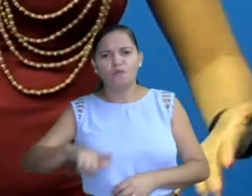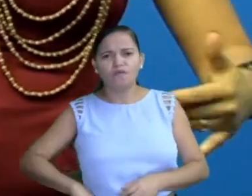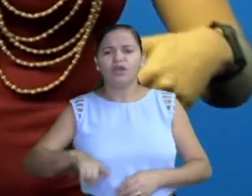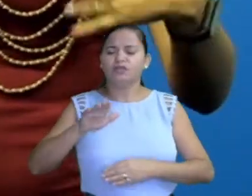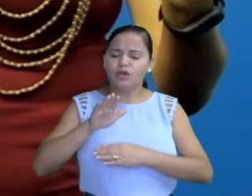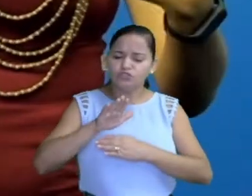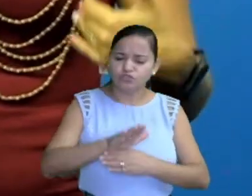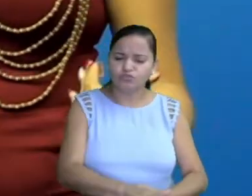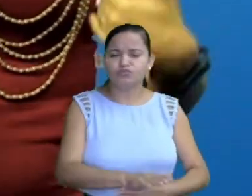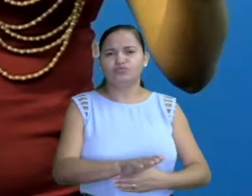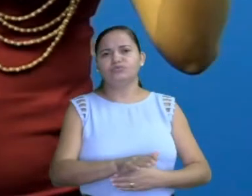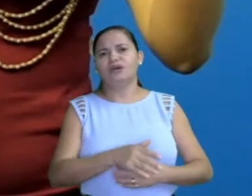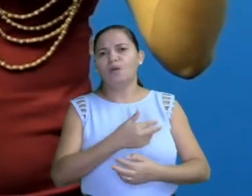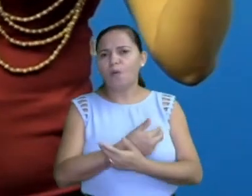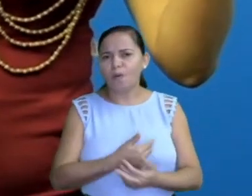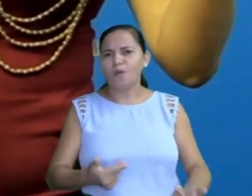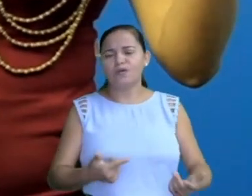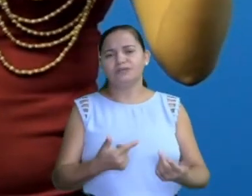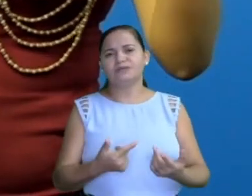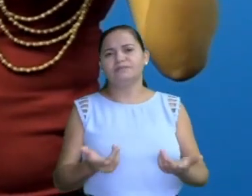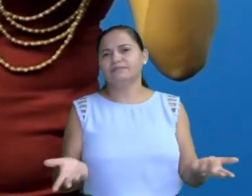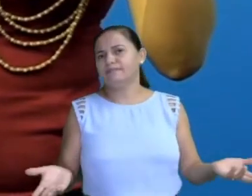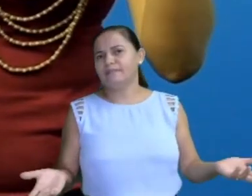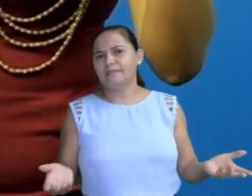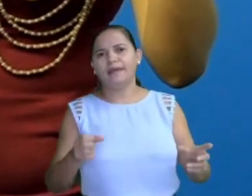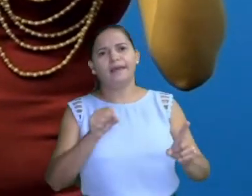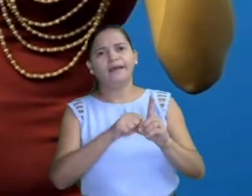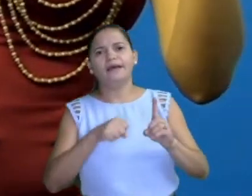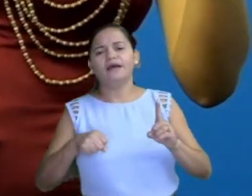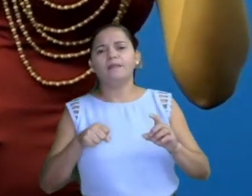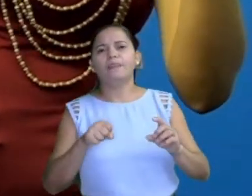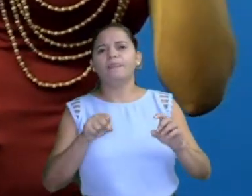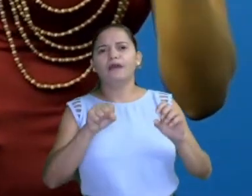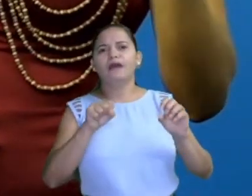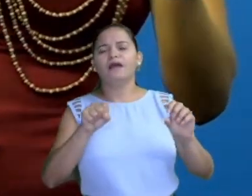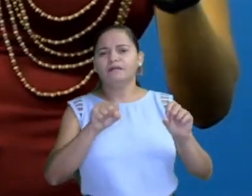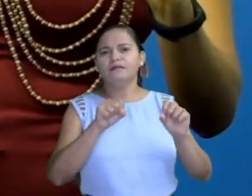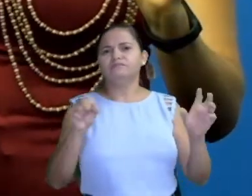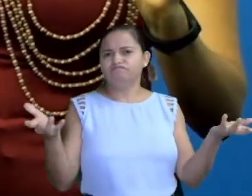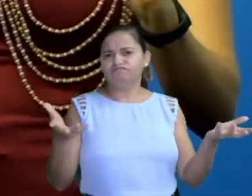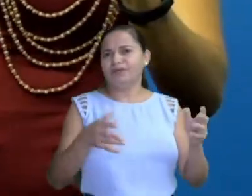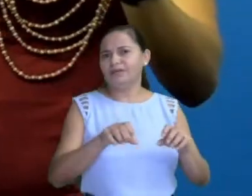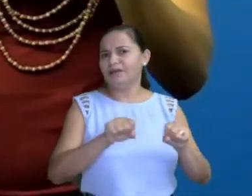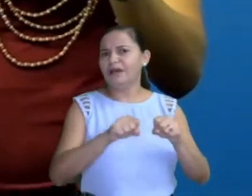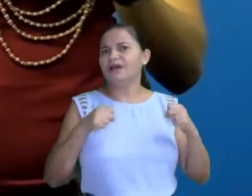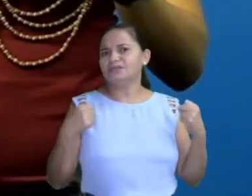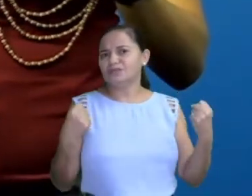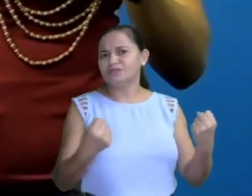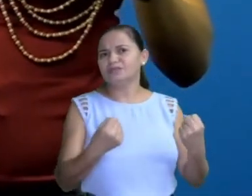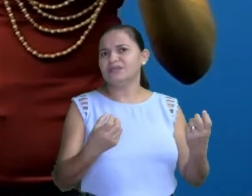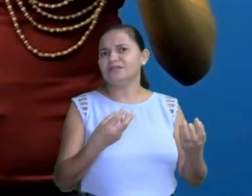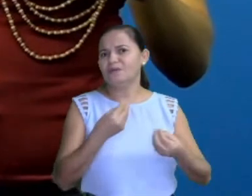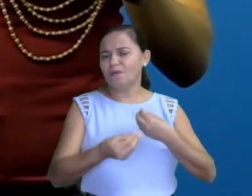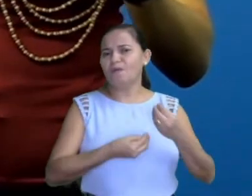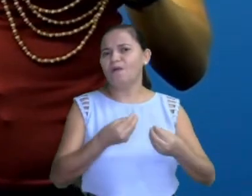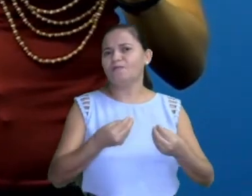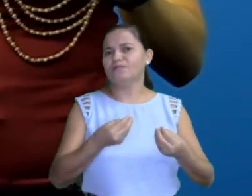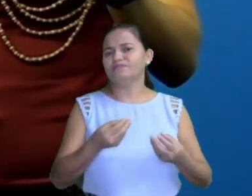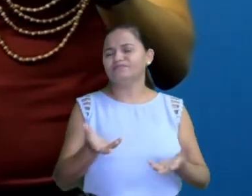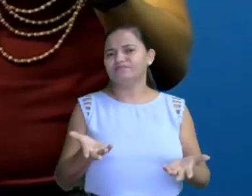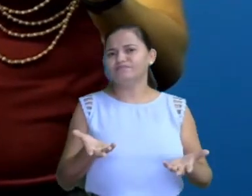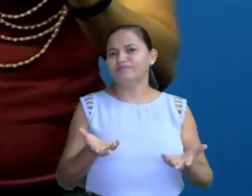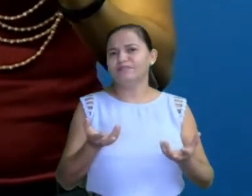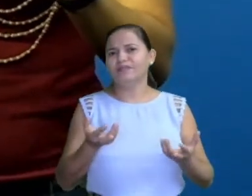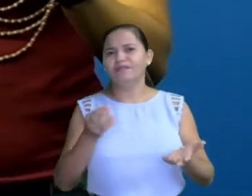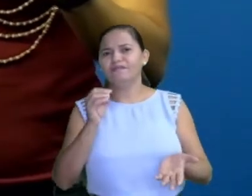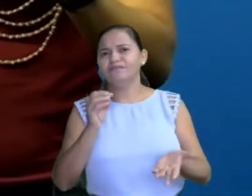estão havendo, mas se a sociedade, vou chamar assim, a sociedade, a parte dela, que não